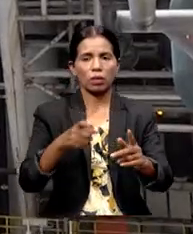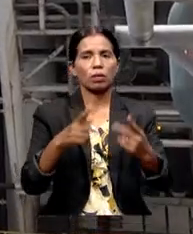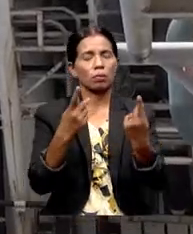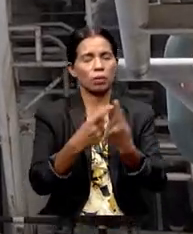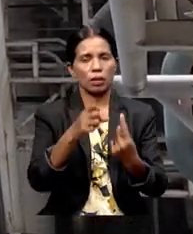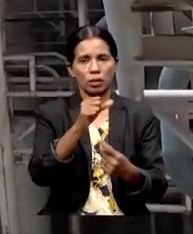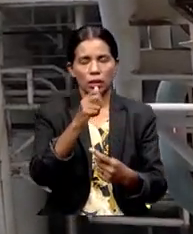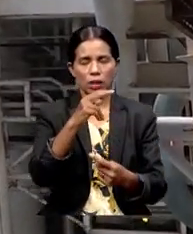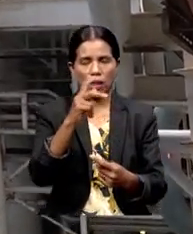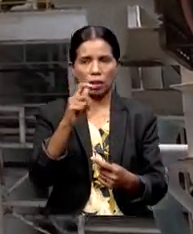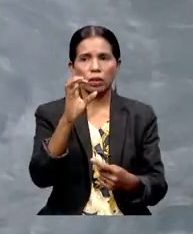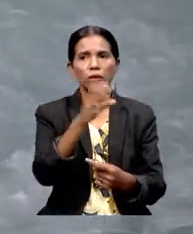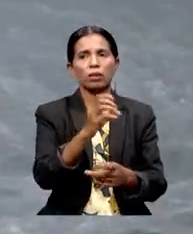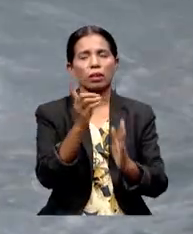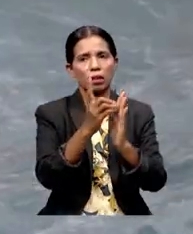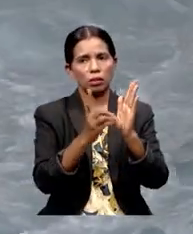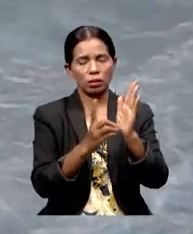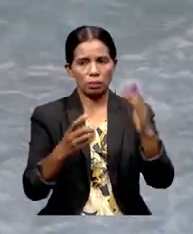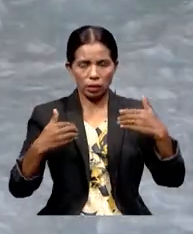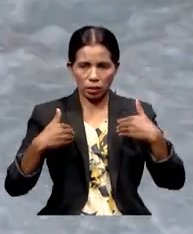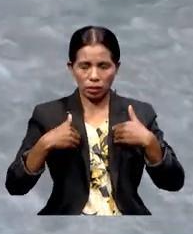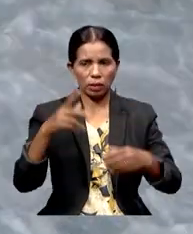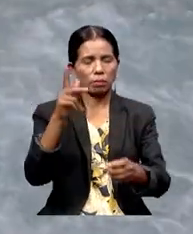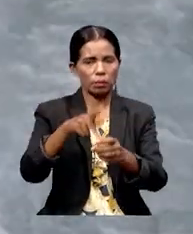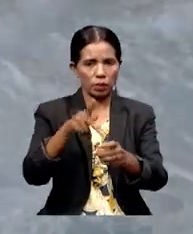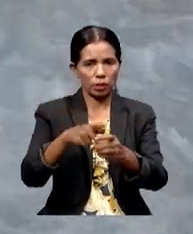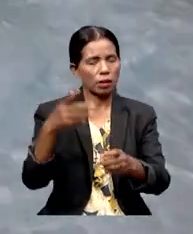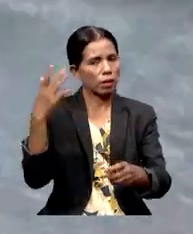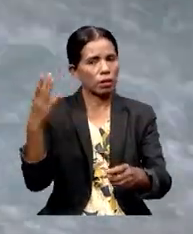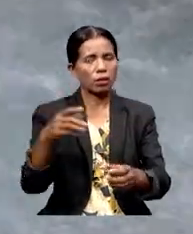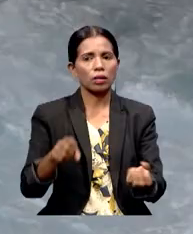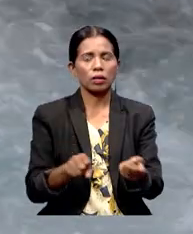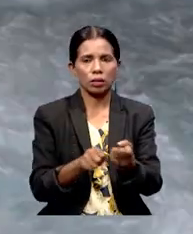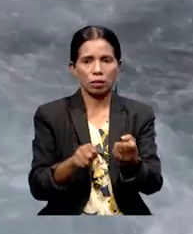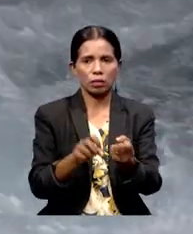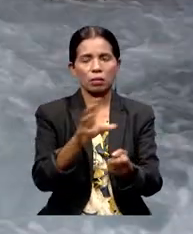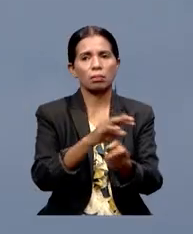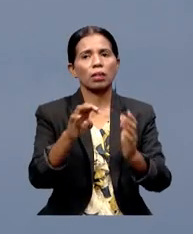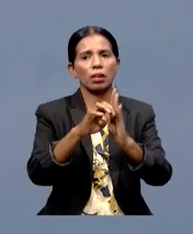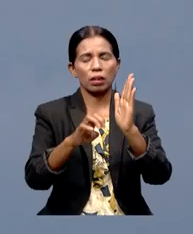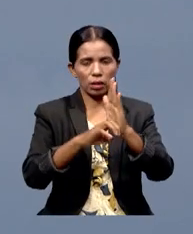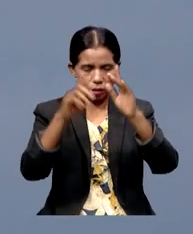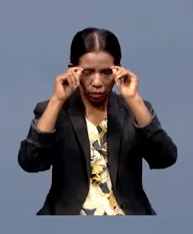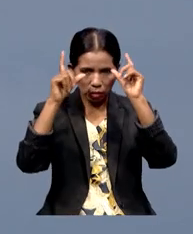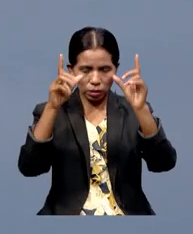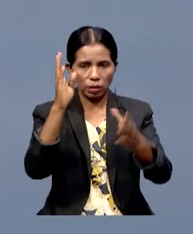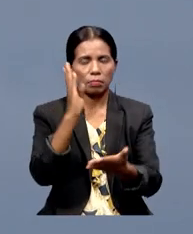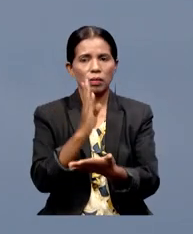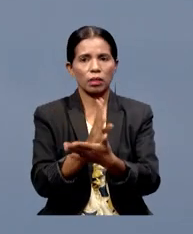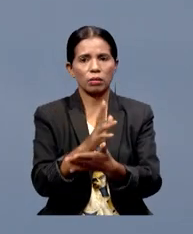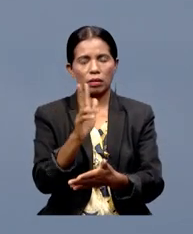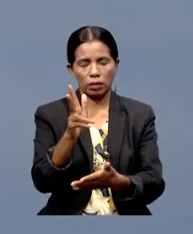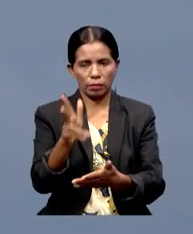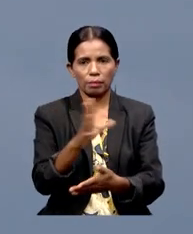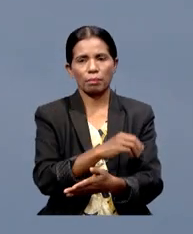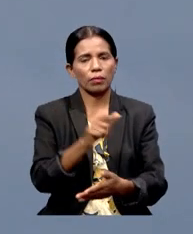neto herdados NBIH durante ne mina e campo Baio Undang contribui receita para Estado Timor-Leste quase bilhão tornolo. Foi na Lais